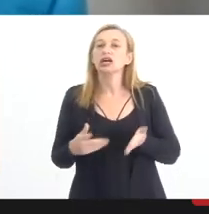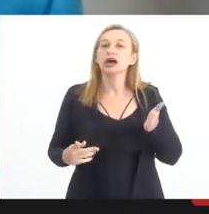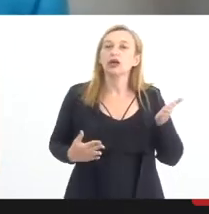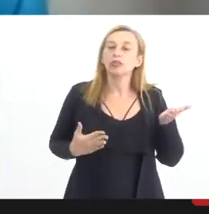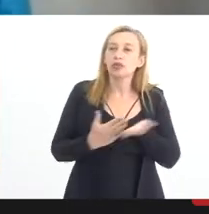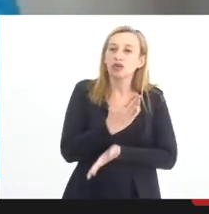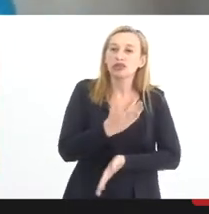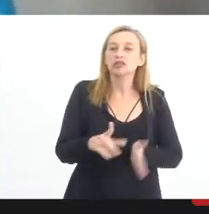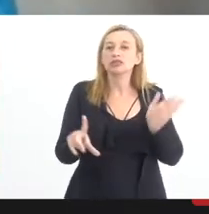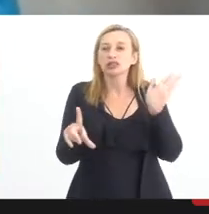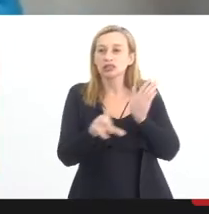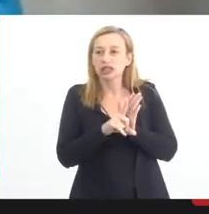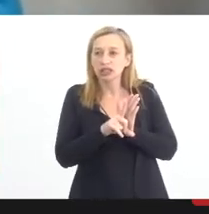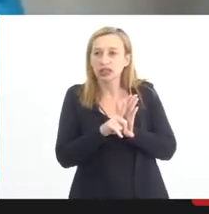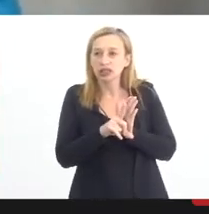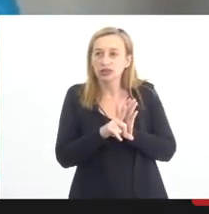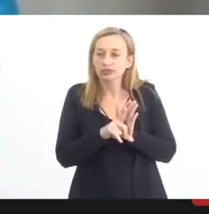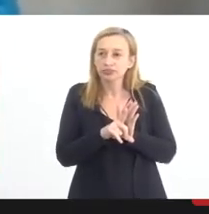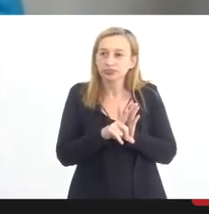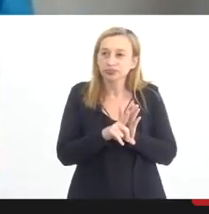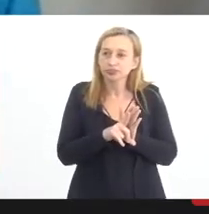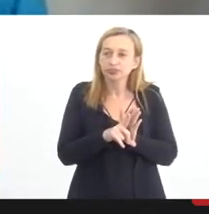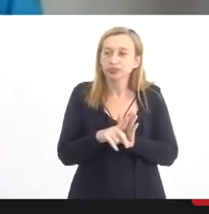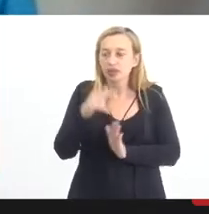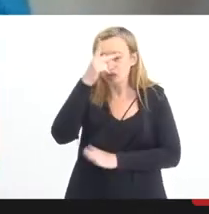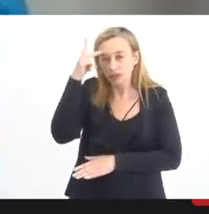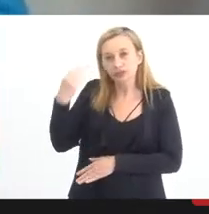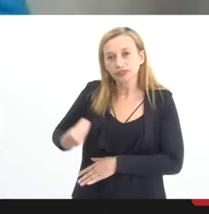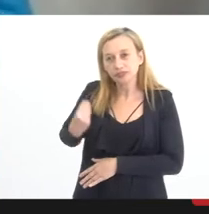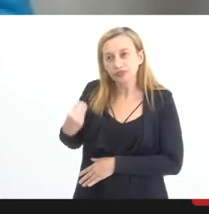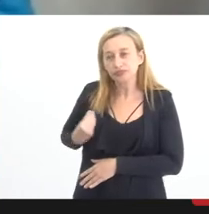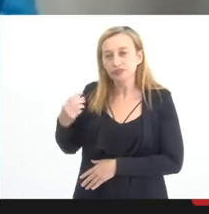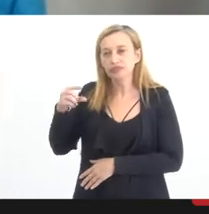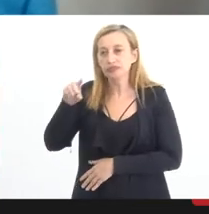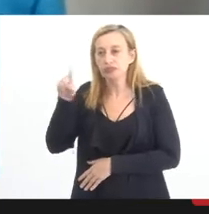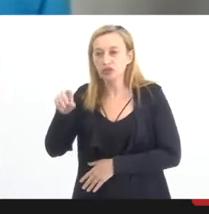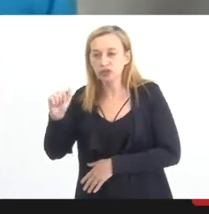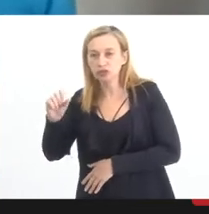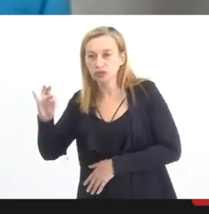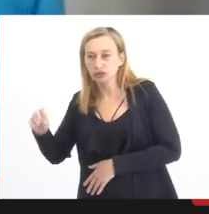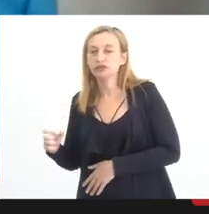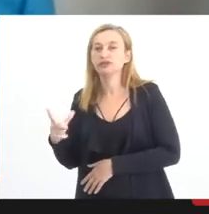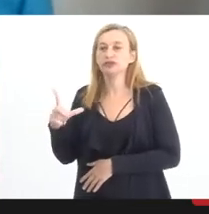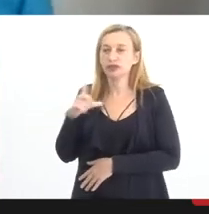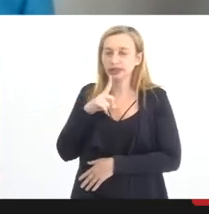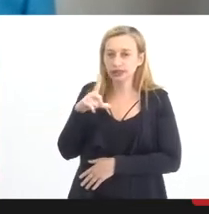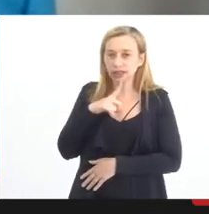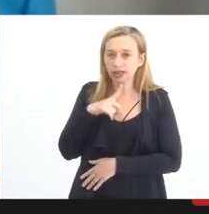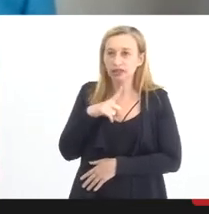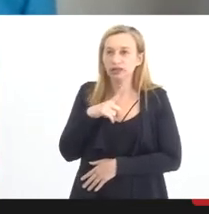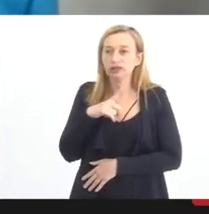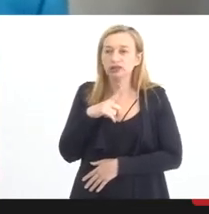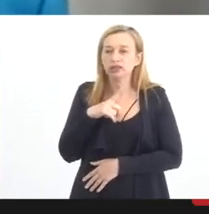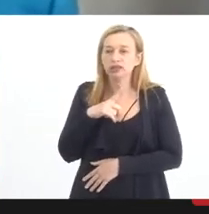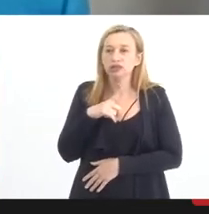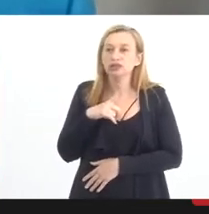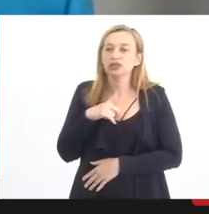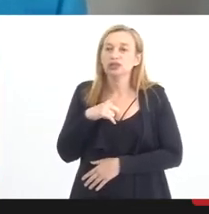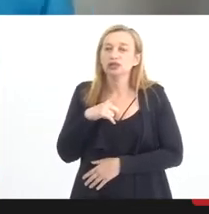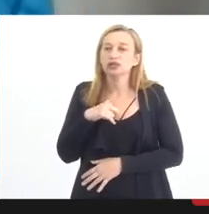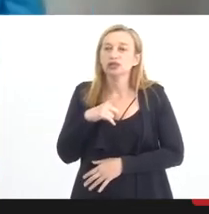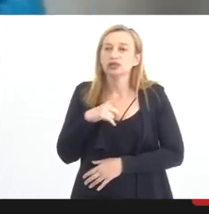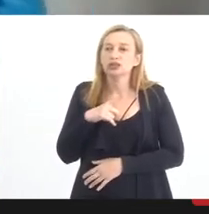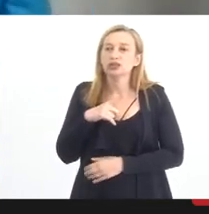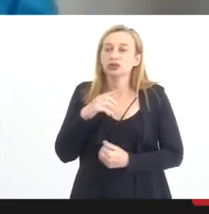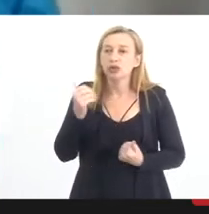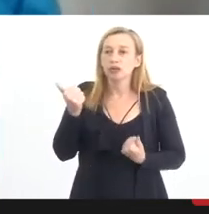aprovação dessa lei, o morador da Zona Oeste vai poder contar com a maior